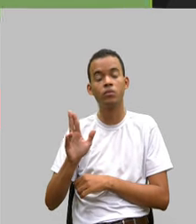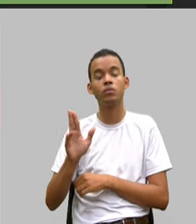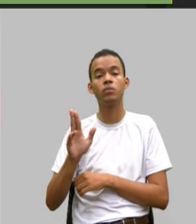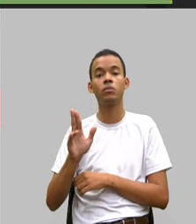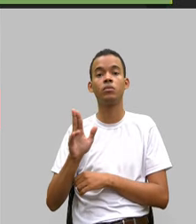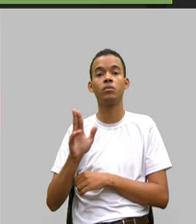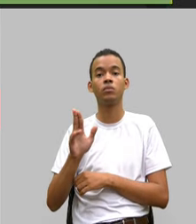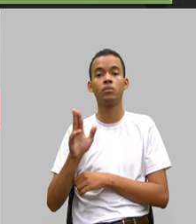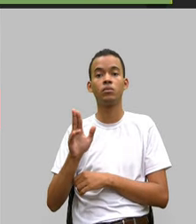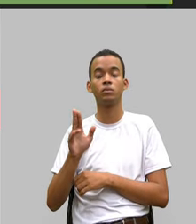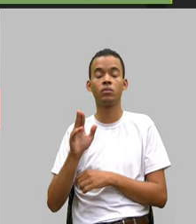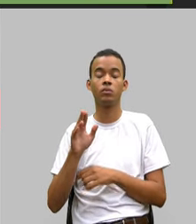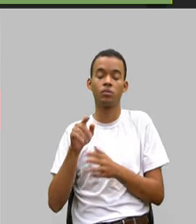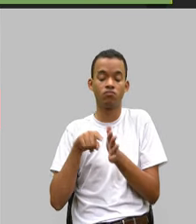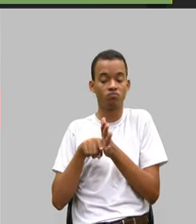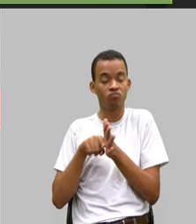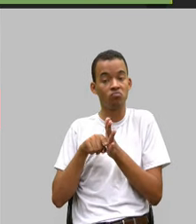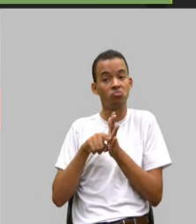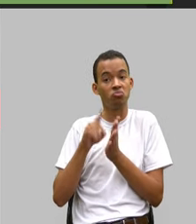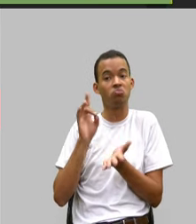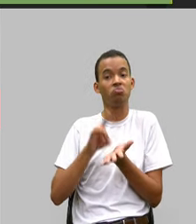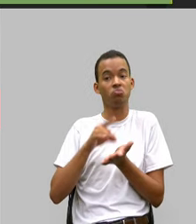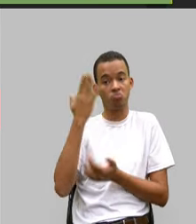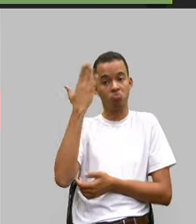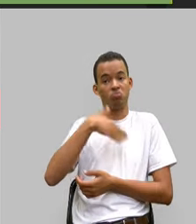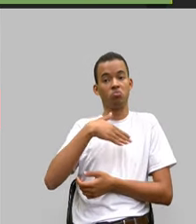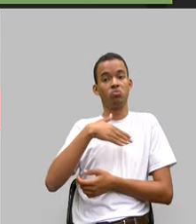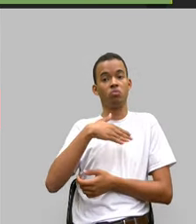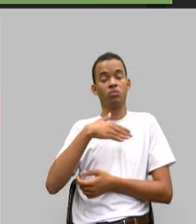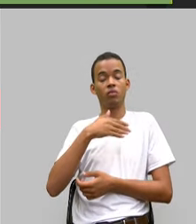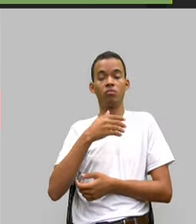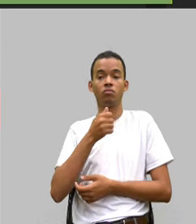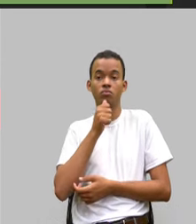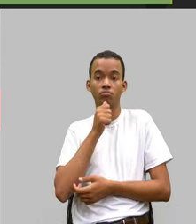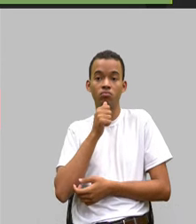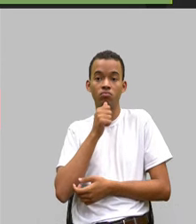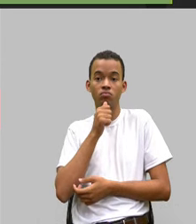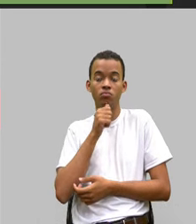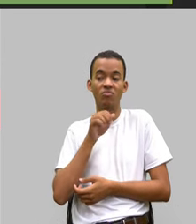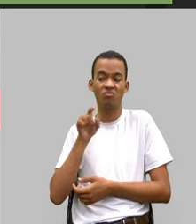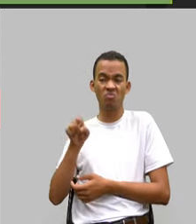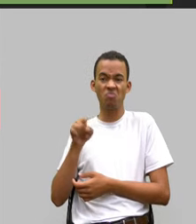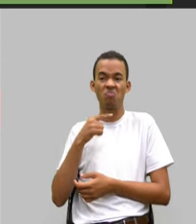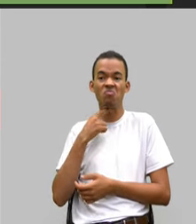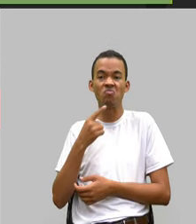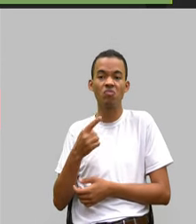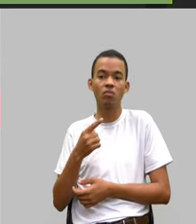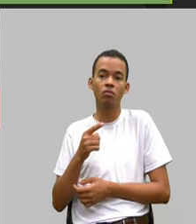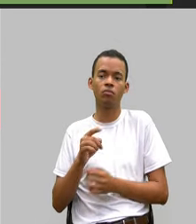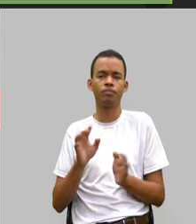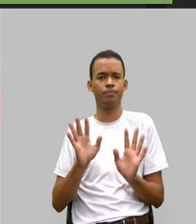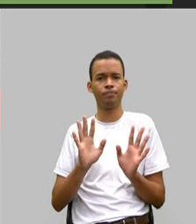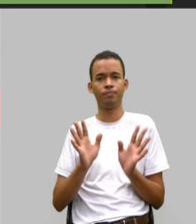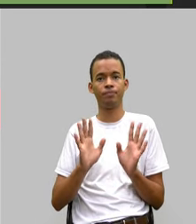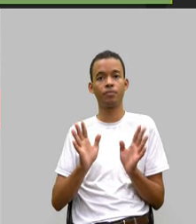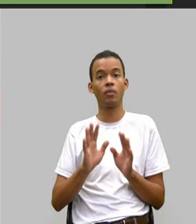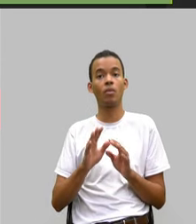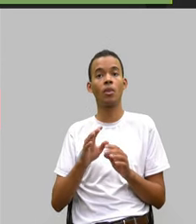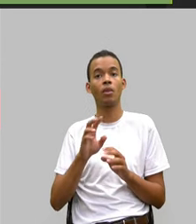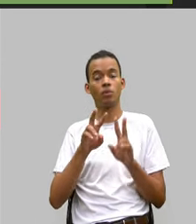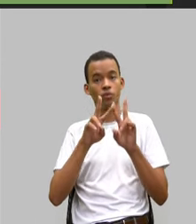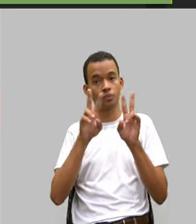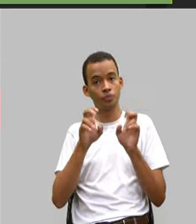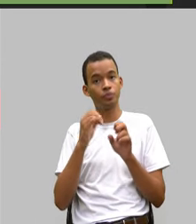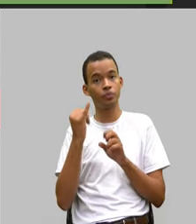temos diferentes evidências mas sim temos estudos e aí a gente entra em uma questão interessante né Eh a planta ela é